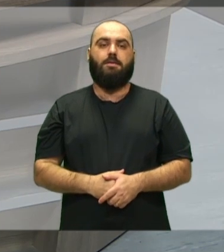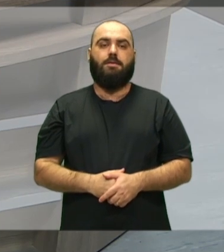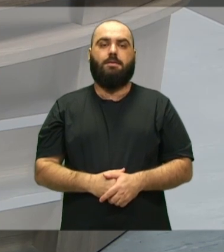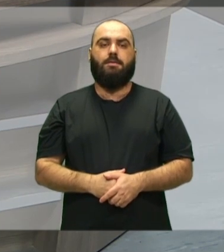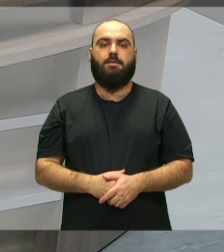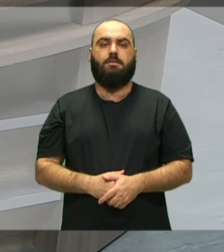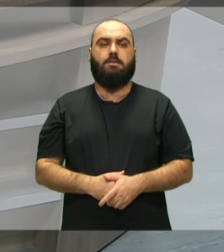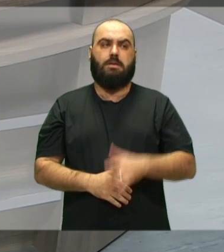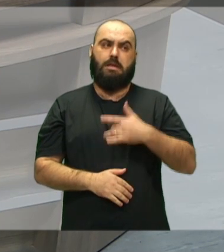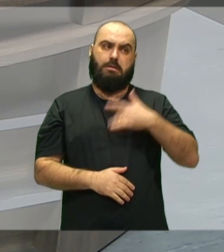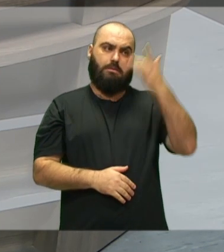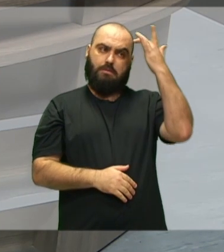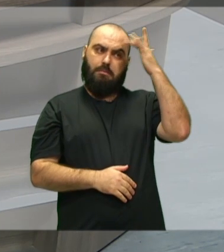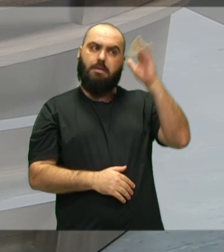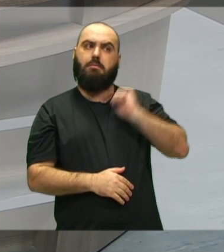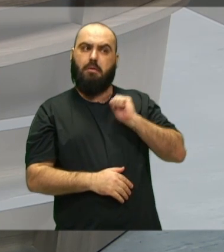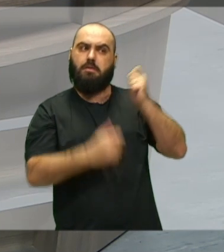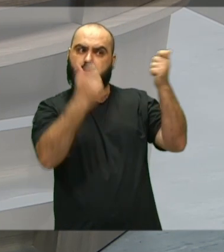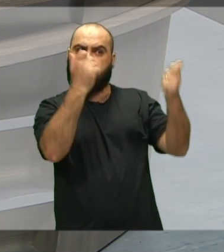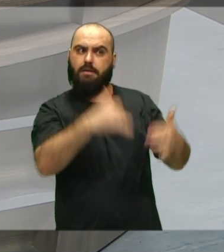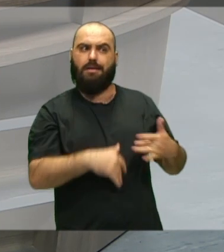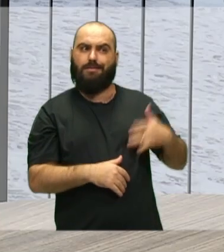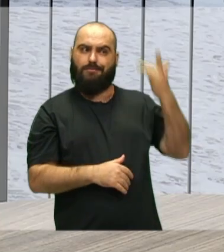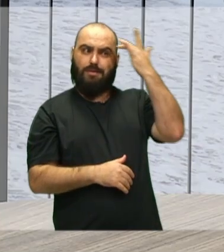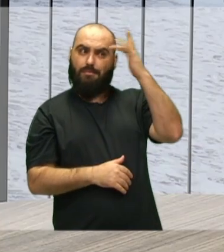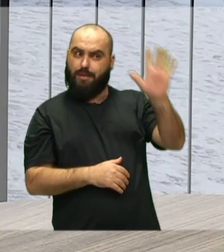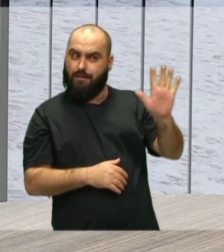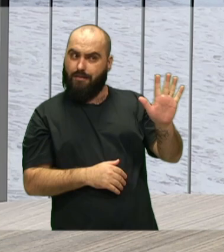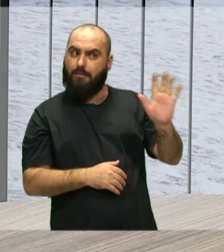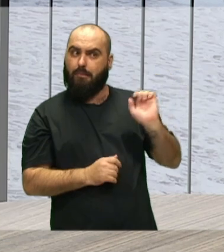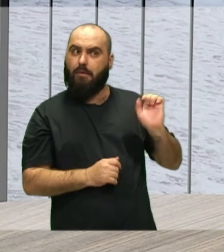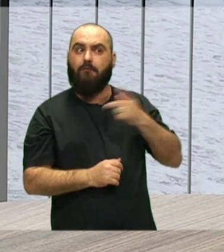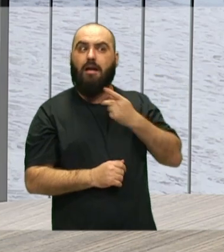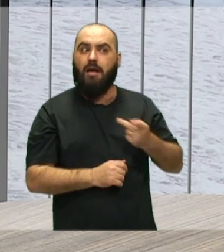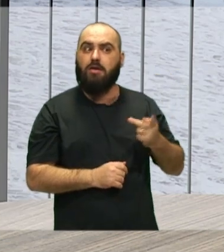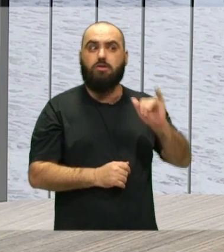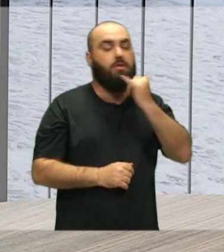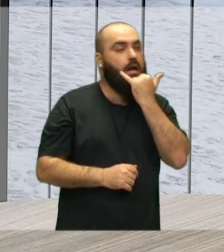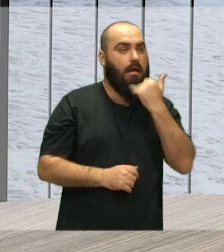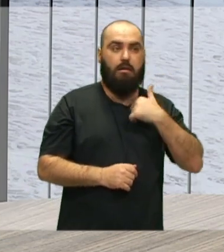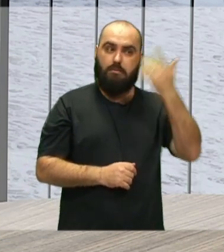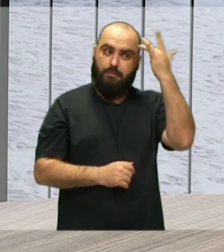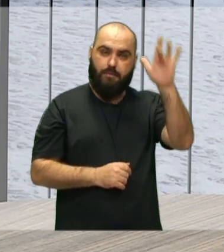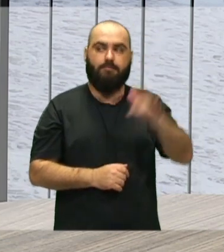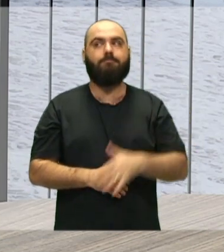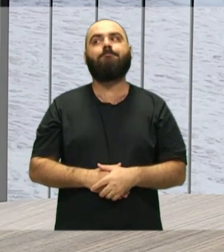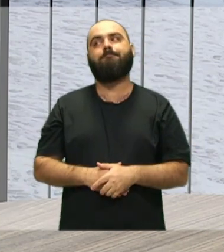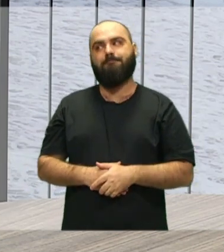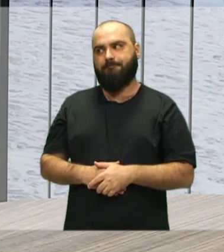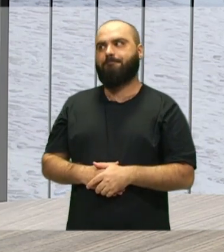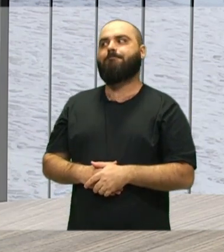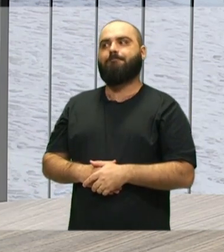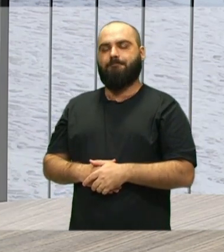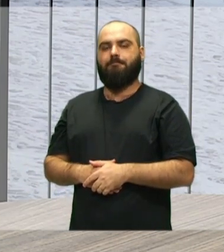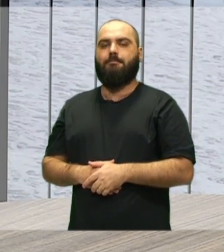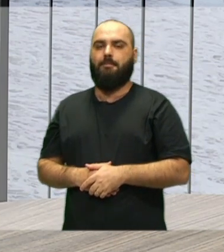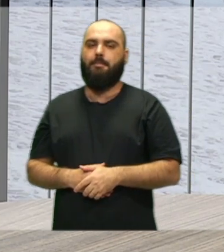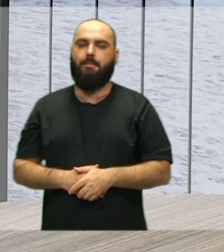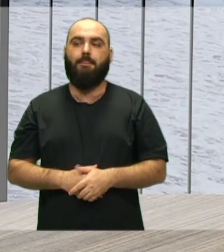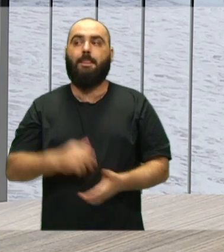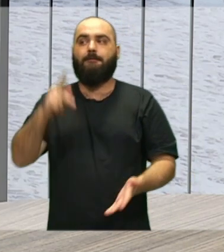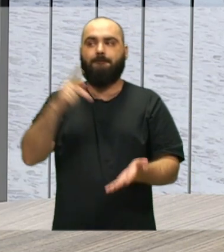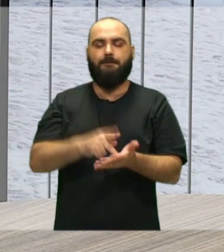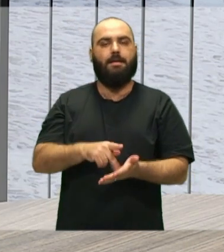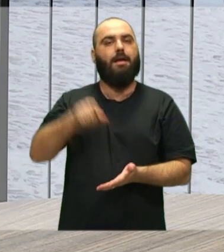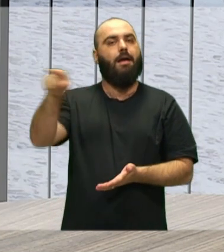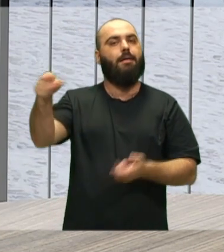não, eu não sabia? Aí que tá. Eu acho que muito pertinente a tua pergunta, né? De fato, ele tem que saber.